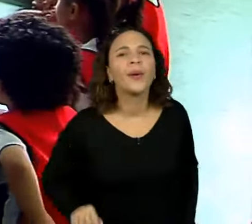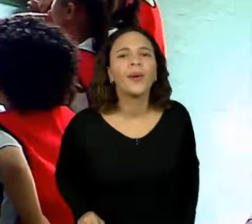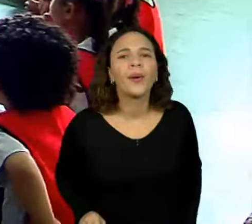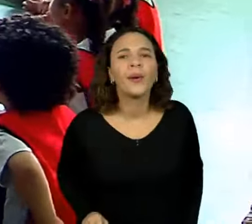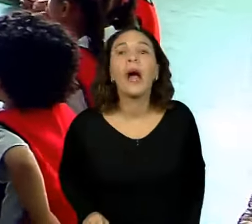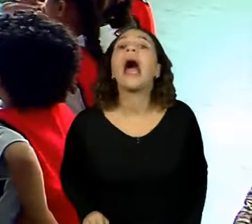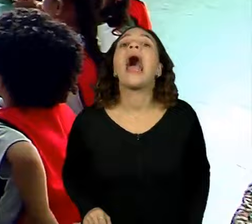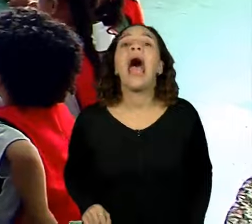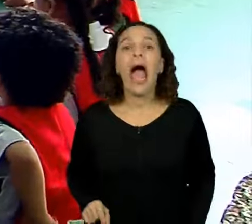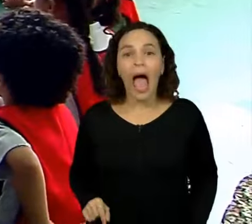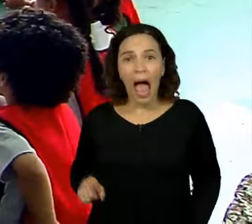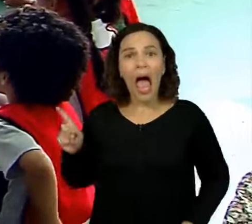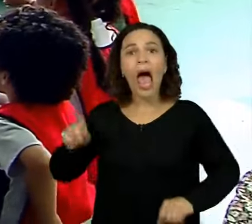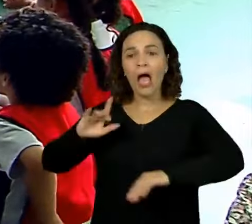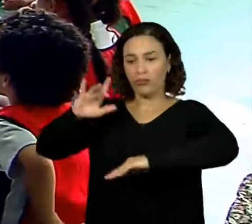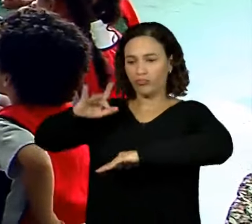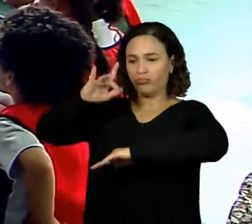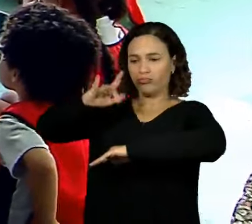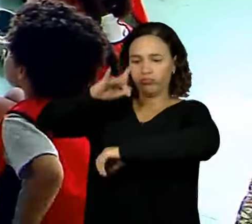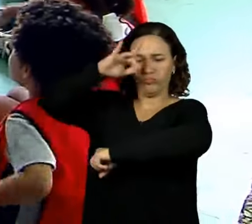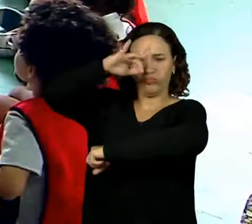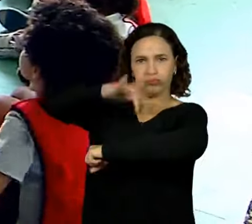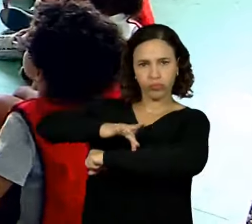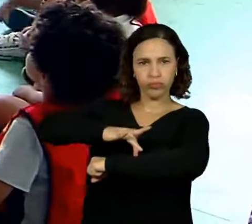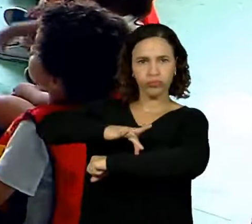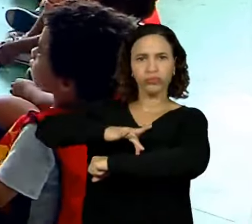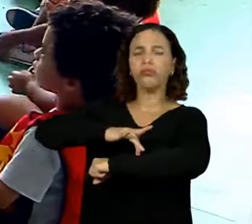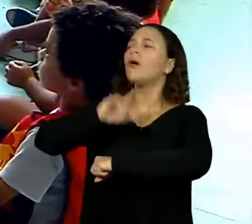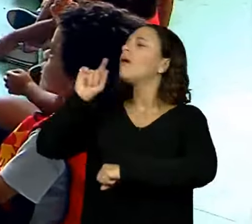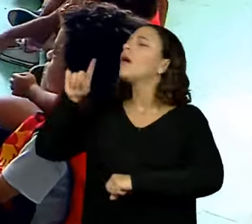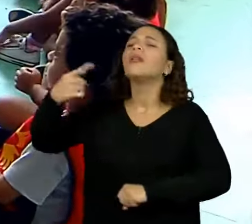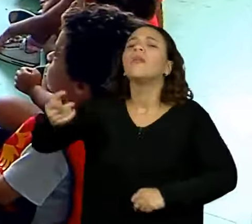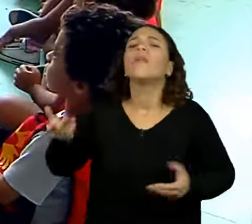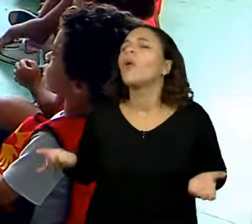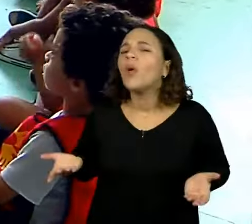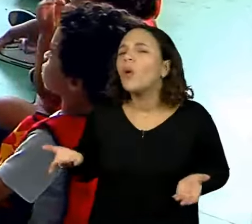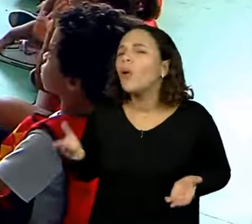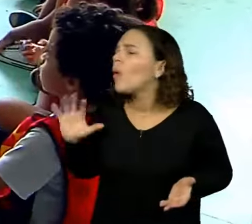Ela pica. Ela pica? E o que acontece quando ela pica? Ela pica